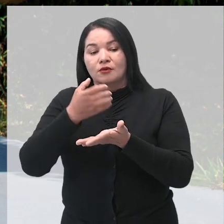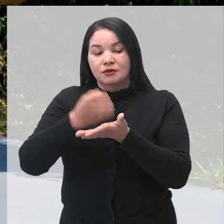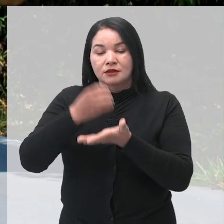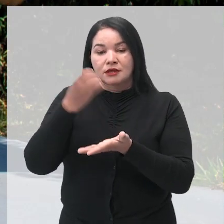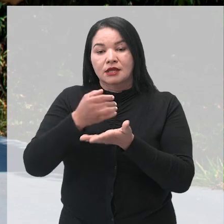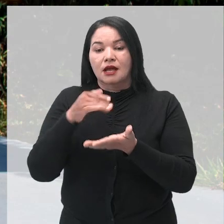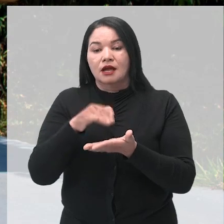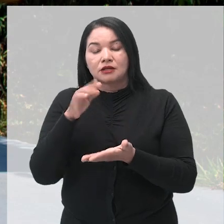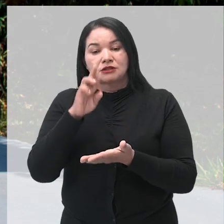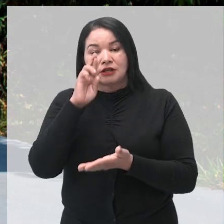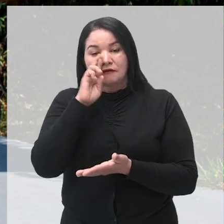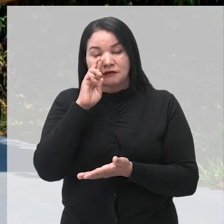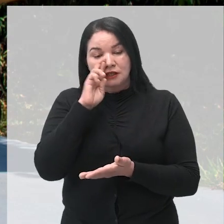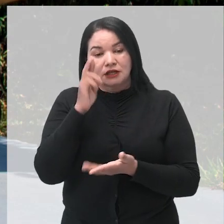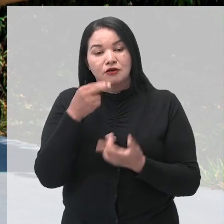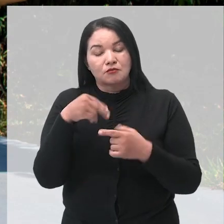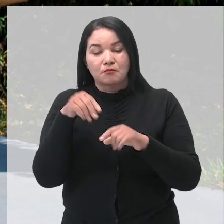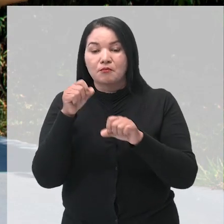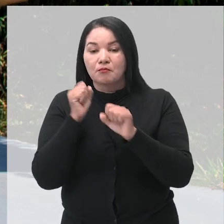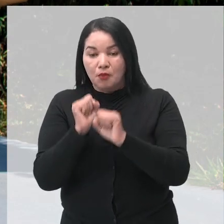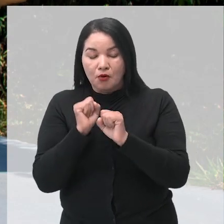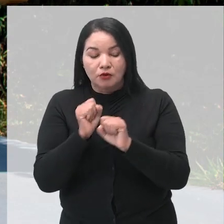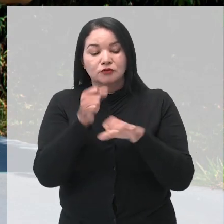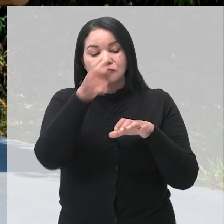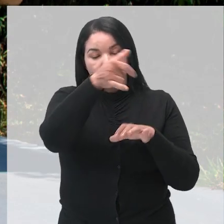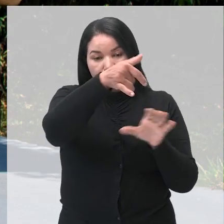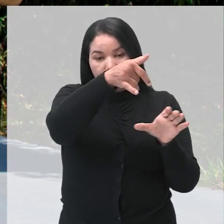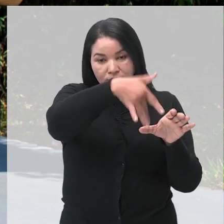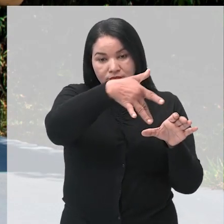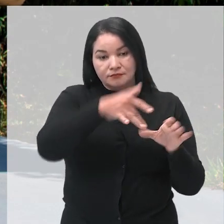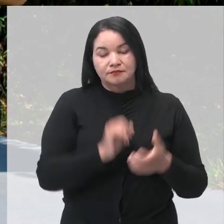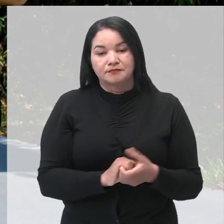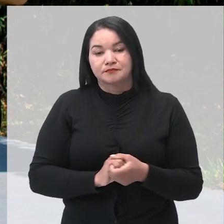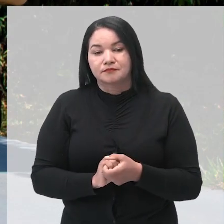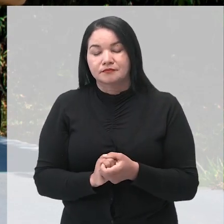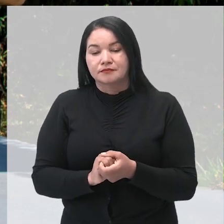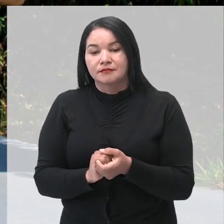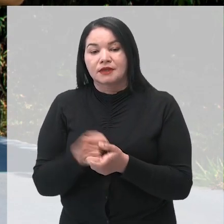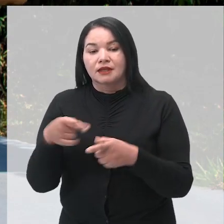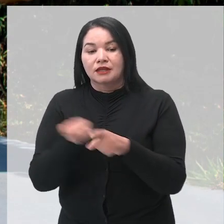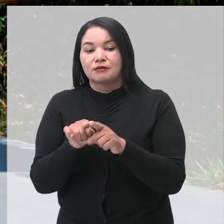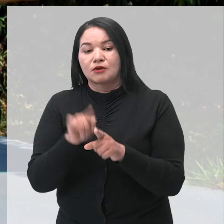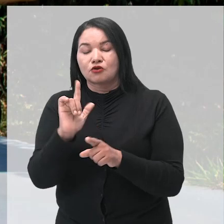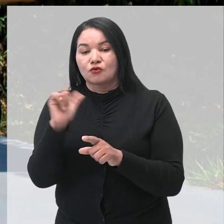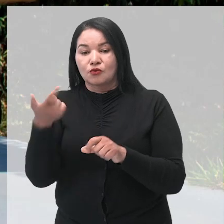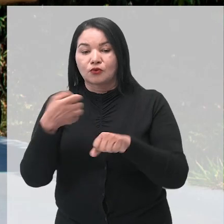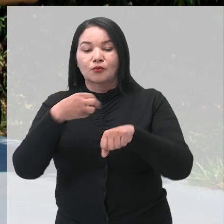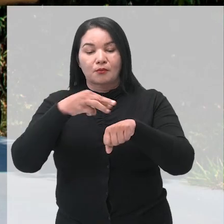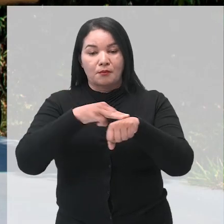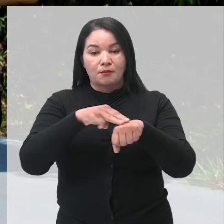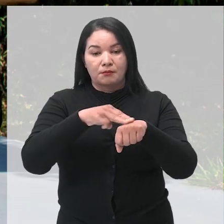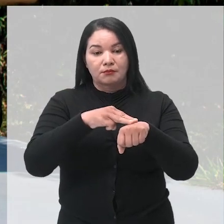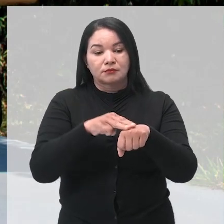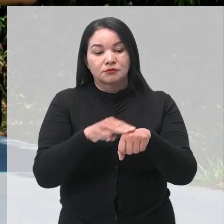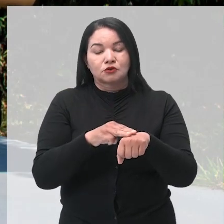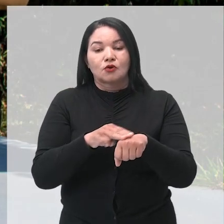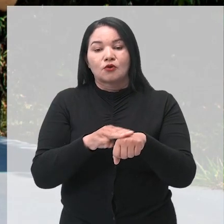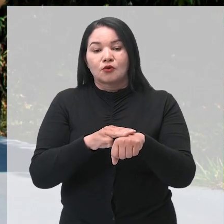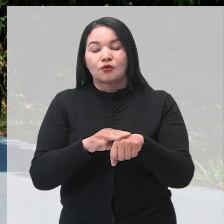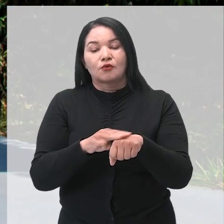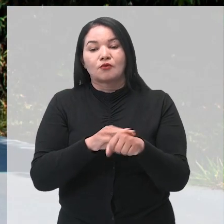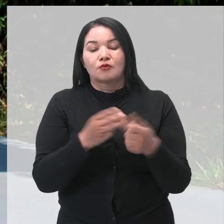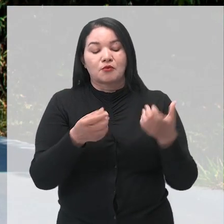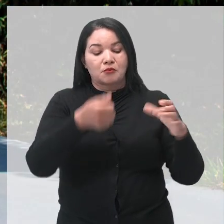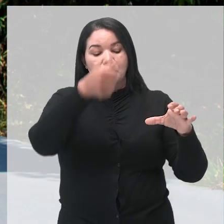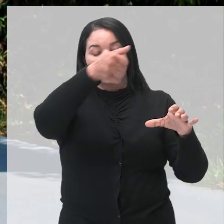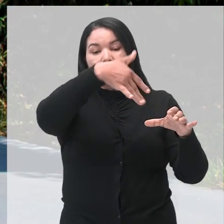né, aquela latinha de refrigerante pode ser jogado nesse coletor. E a gente tem ainda o coletor marrom.